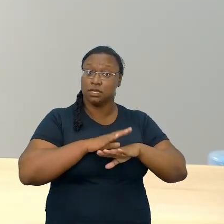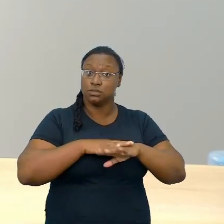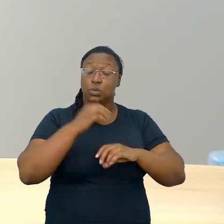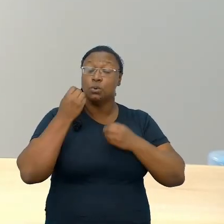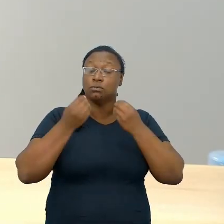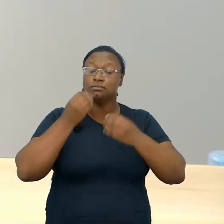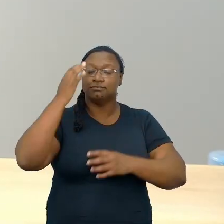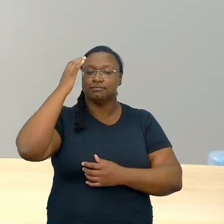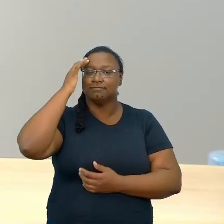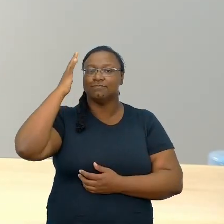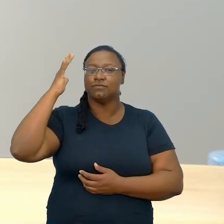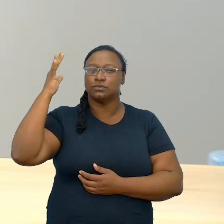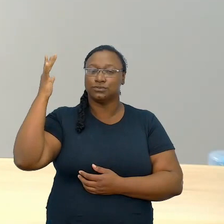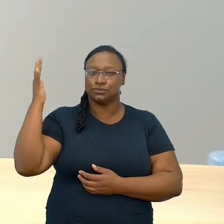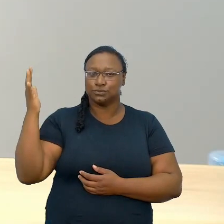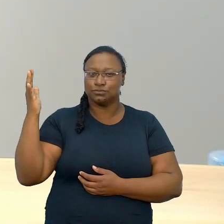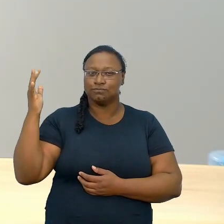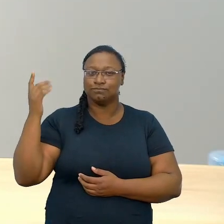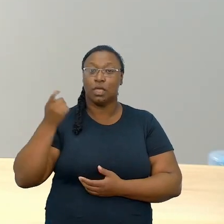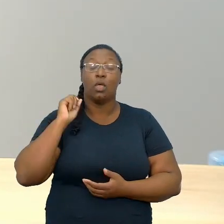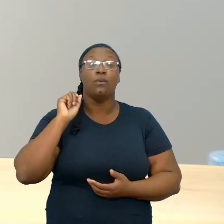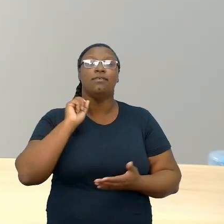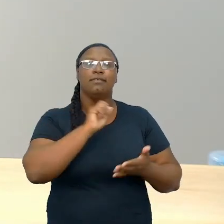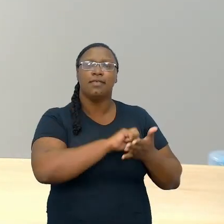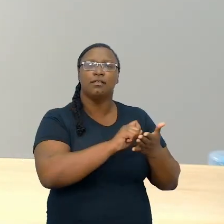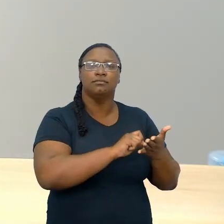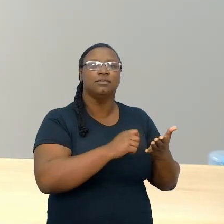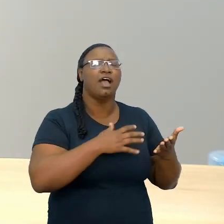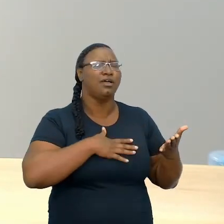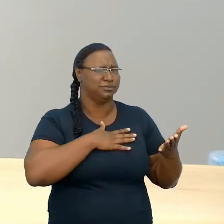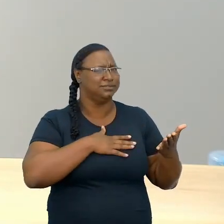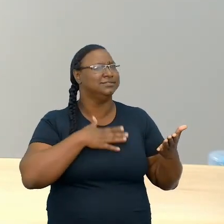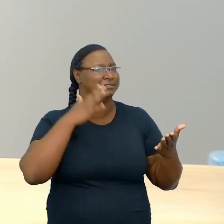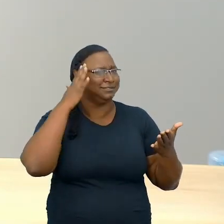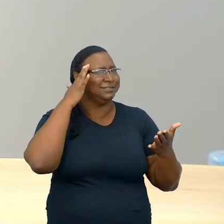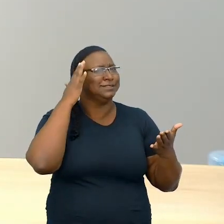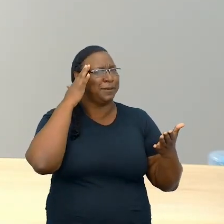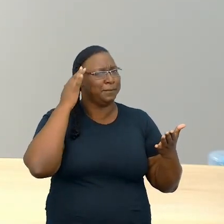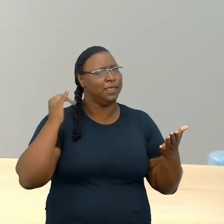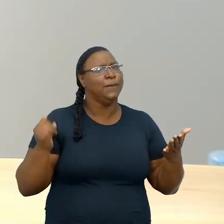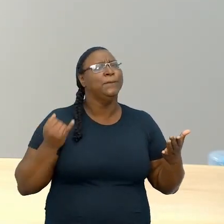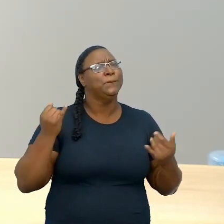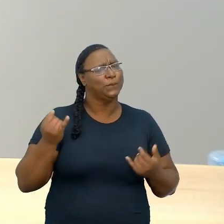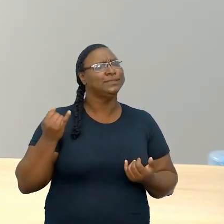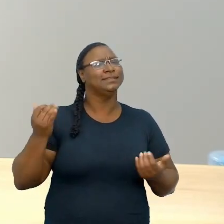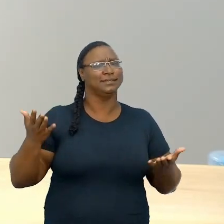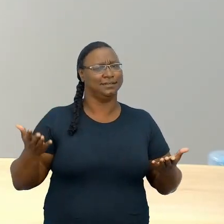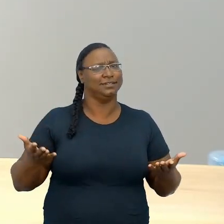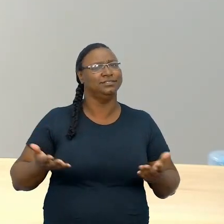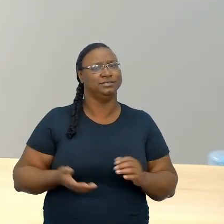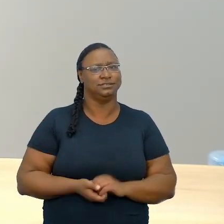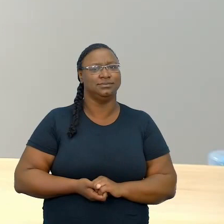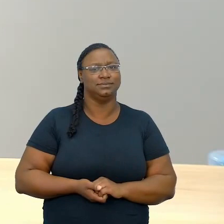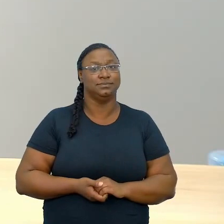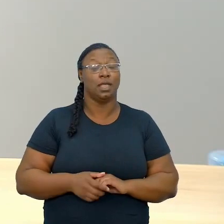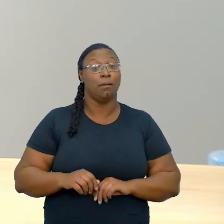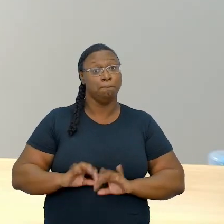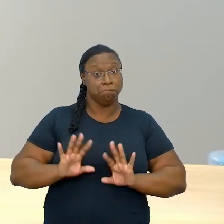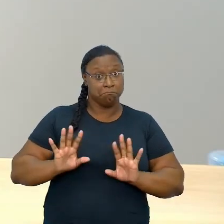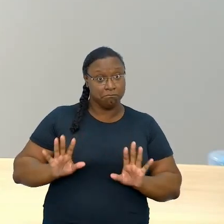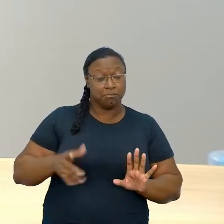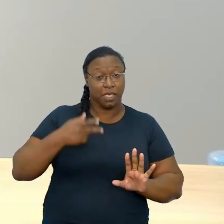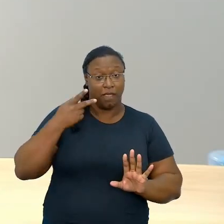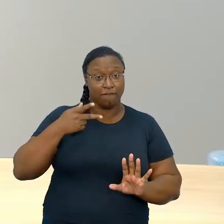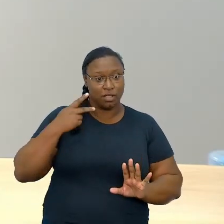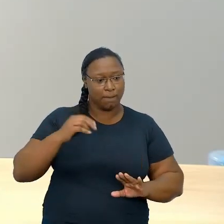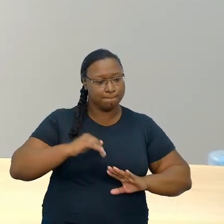sobre ele? O que você está anotando aí? Eu gostaria muito de saber, é importante isso, né? Mas a gente vai falar mais um pouquinho